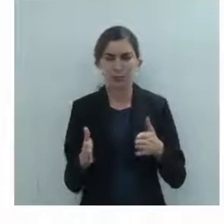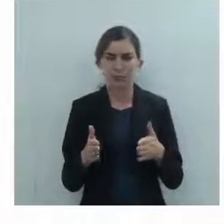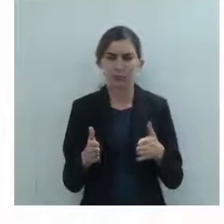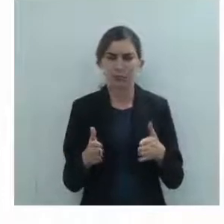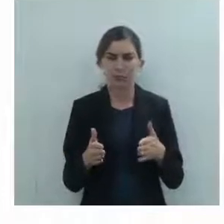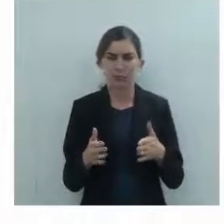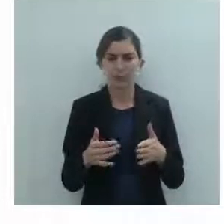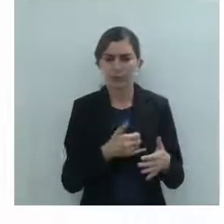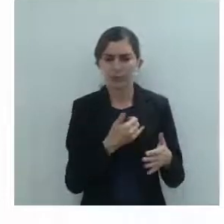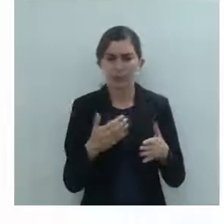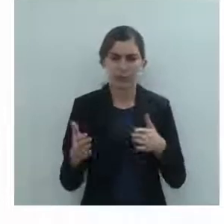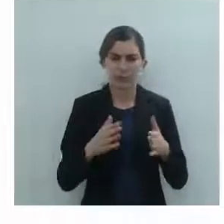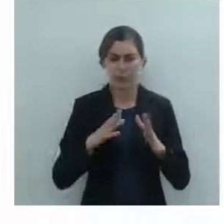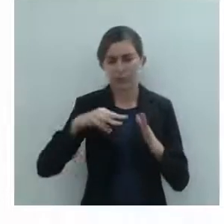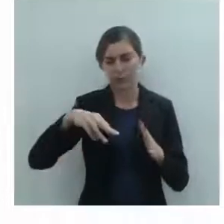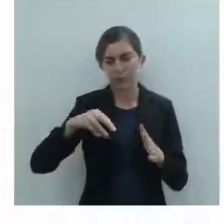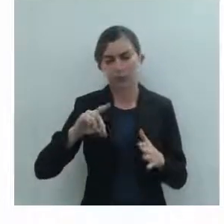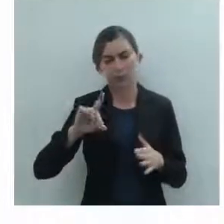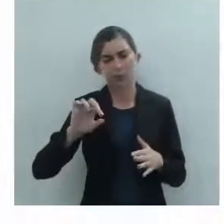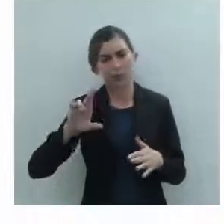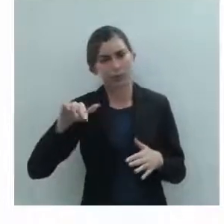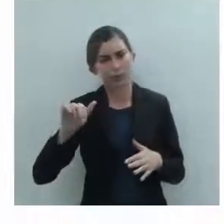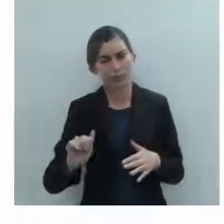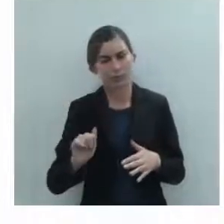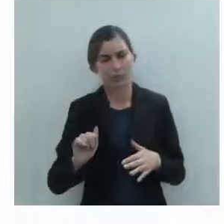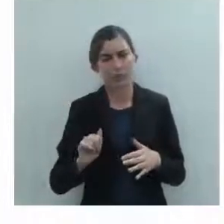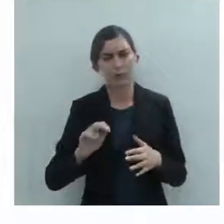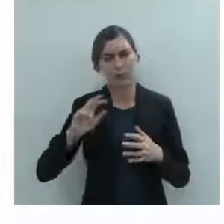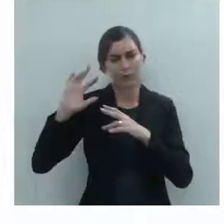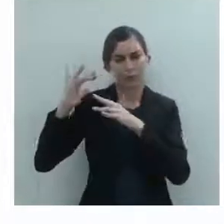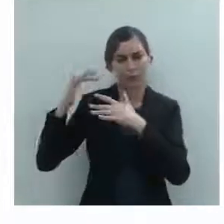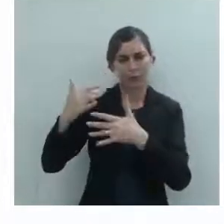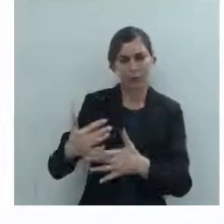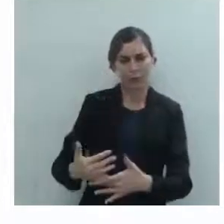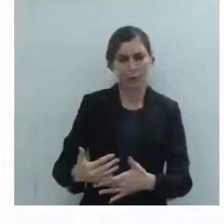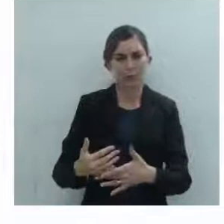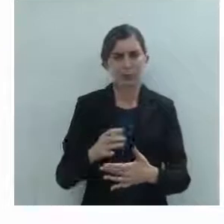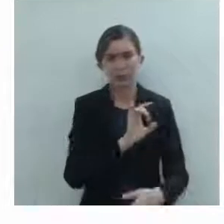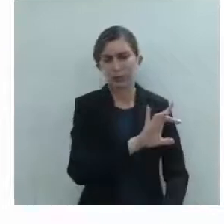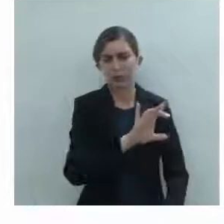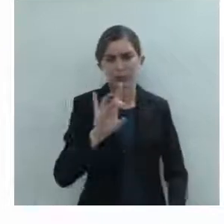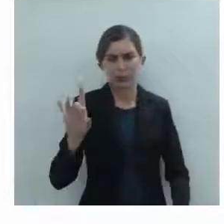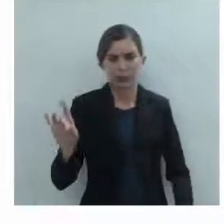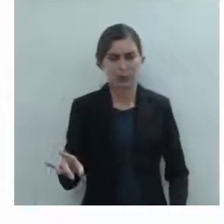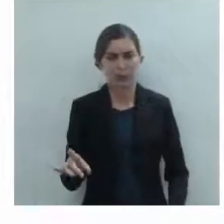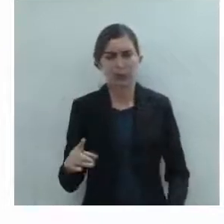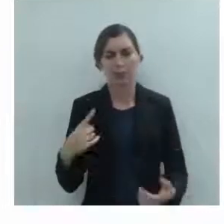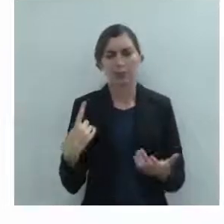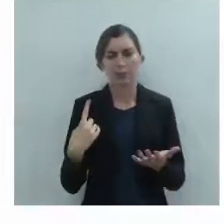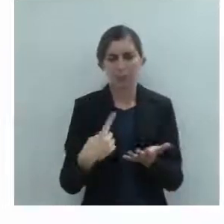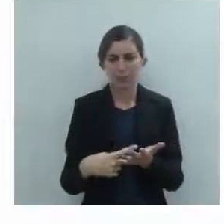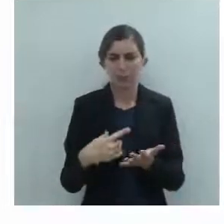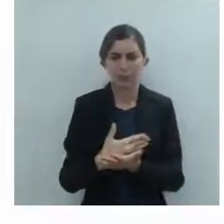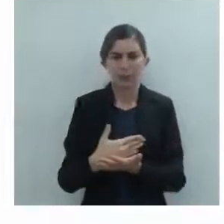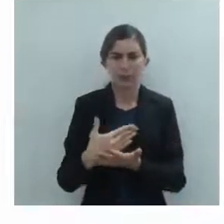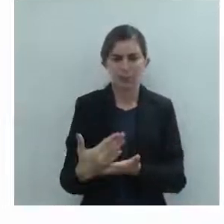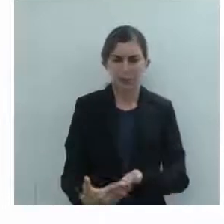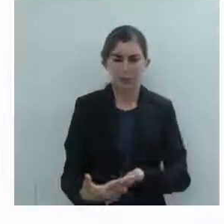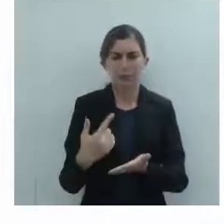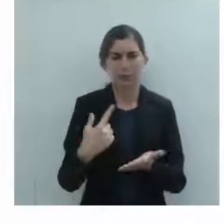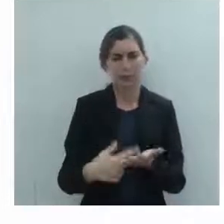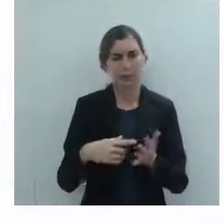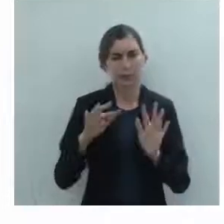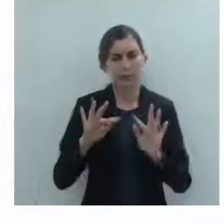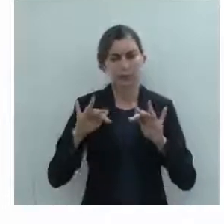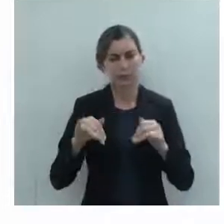a idade moderna e a idade contemporânea cada uma ou marco inicial e o